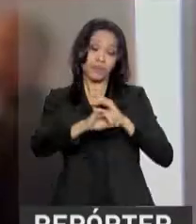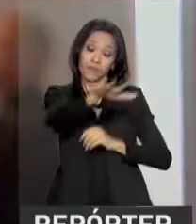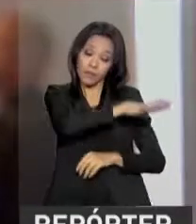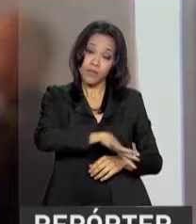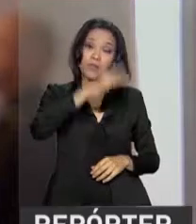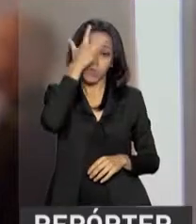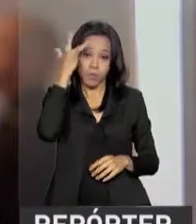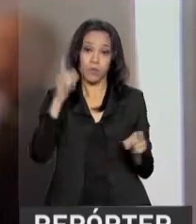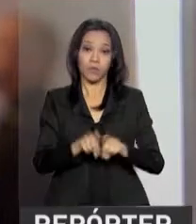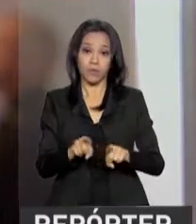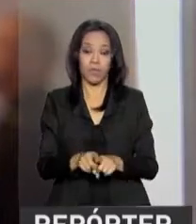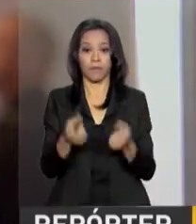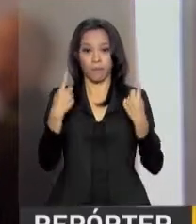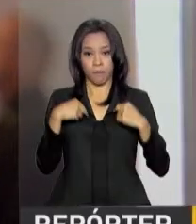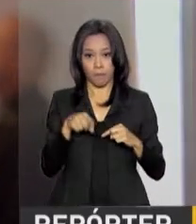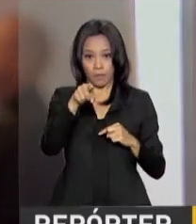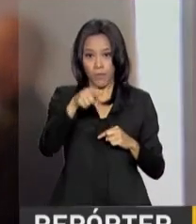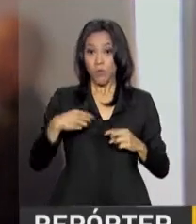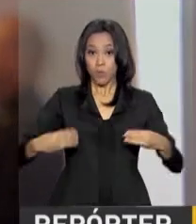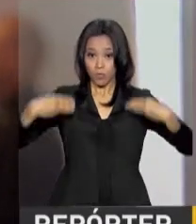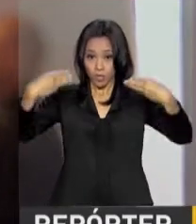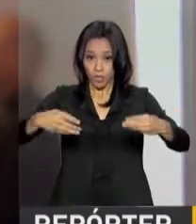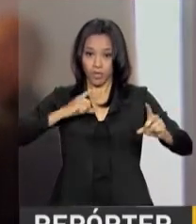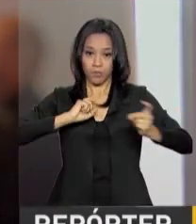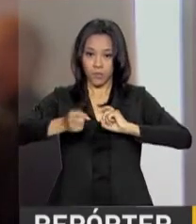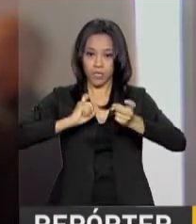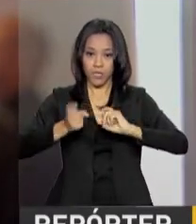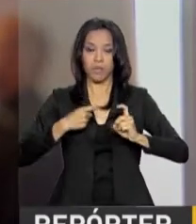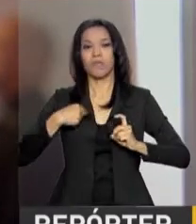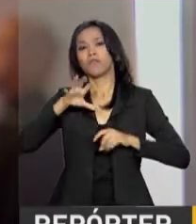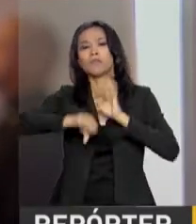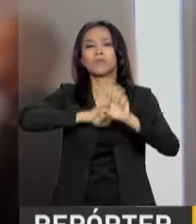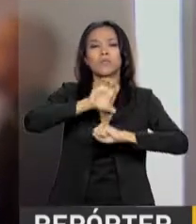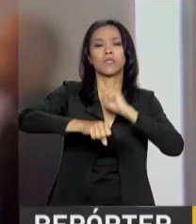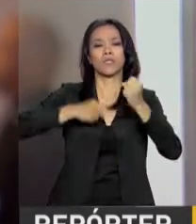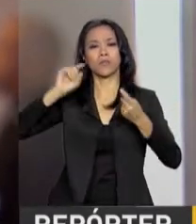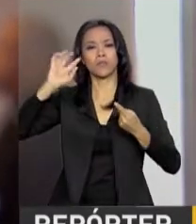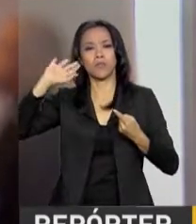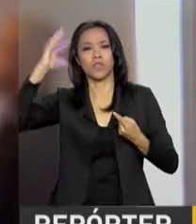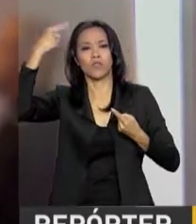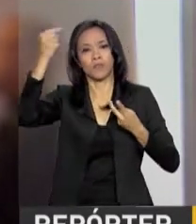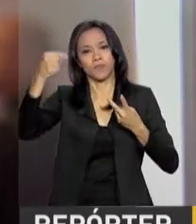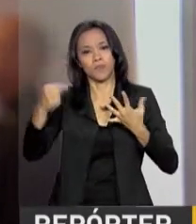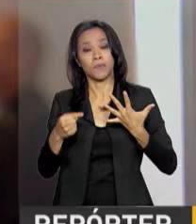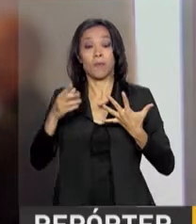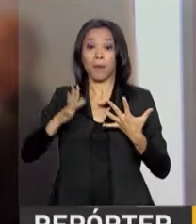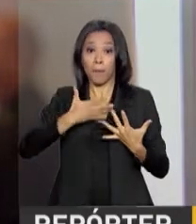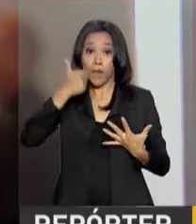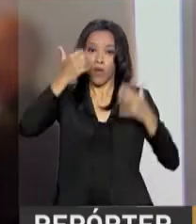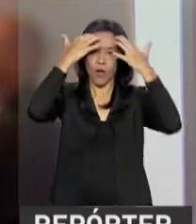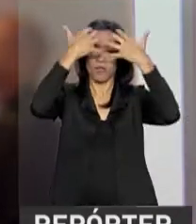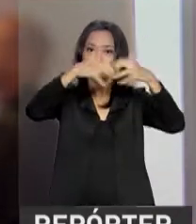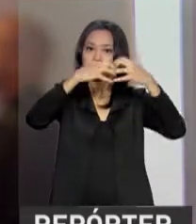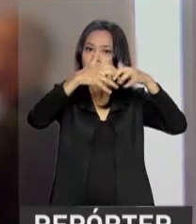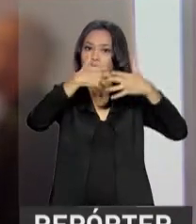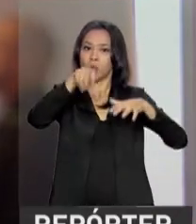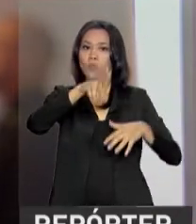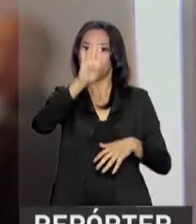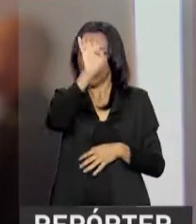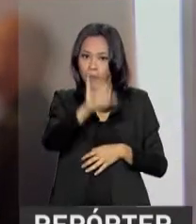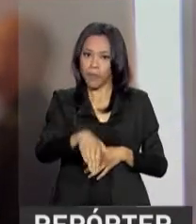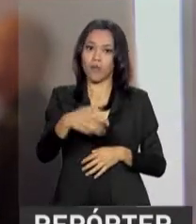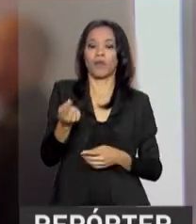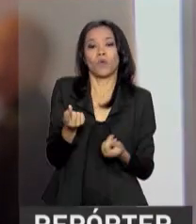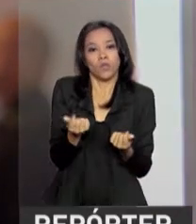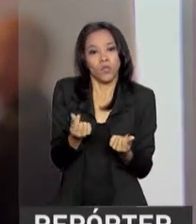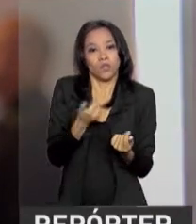O Ministério do Planejamento vem buscando várias iniciativas para melhor racionalizar os gastos do governo. Exemplos deles é o TaxGov.